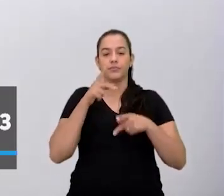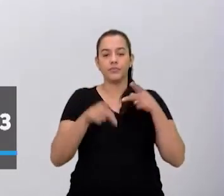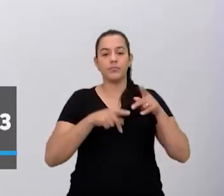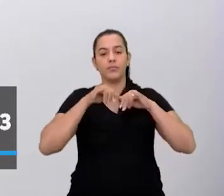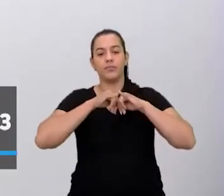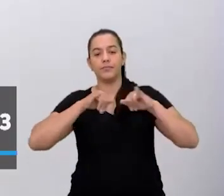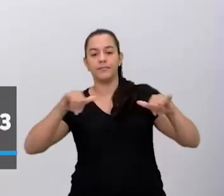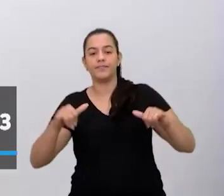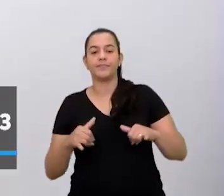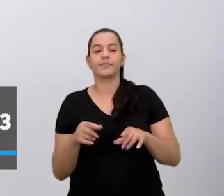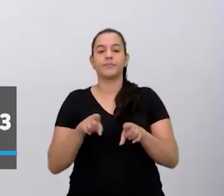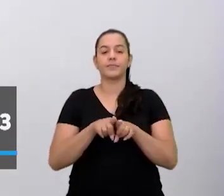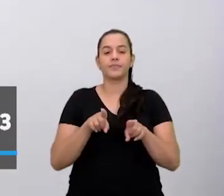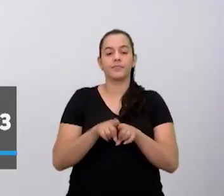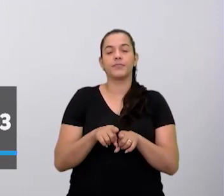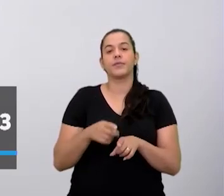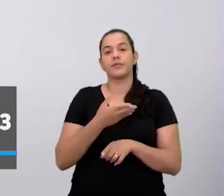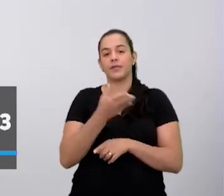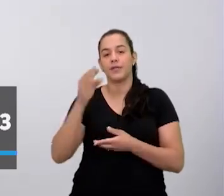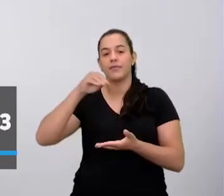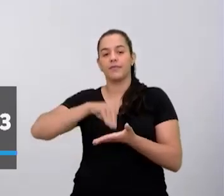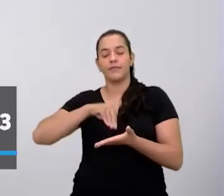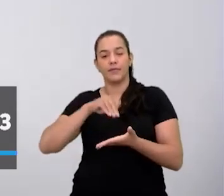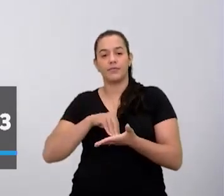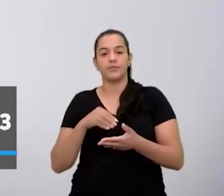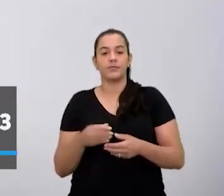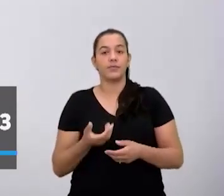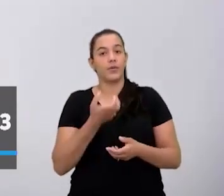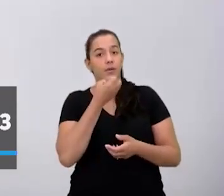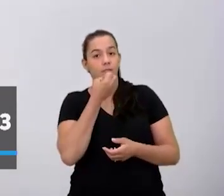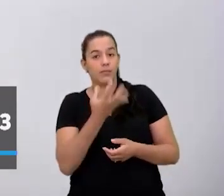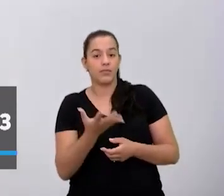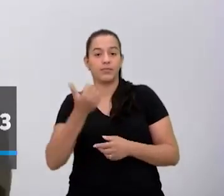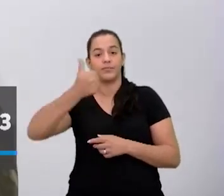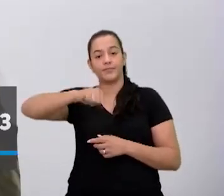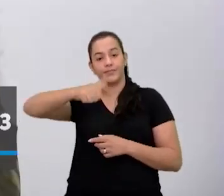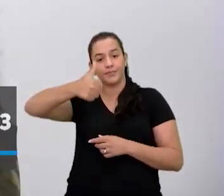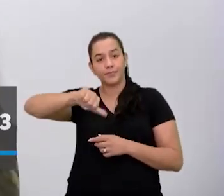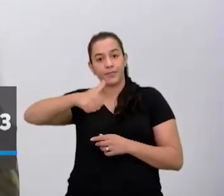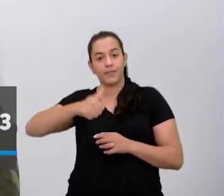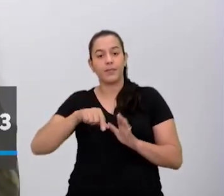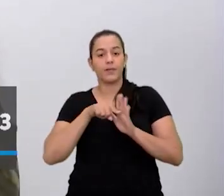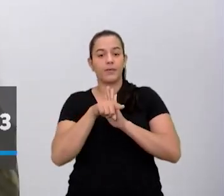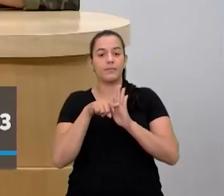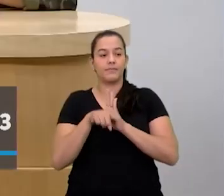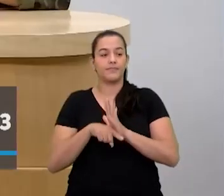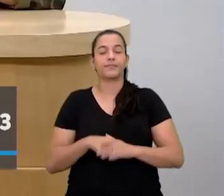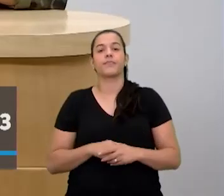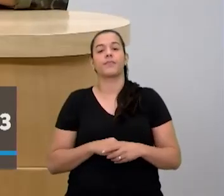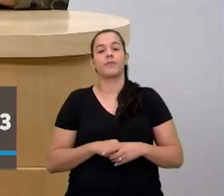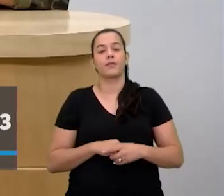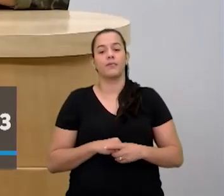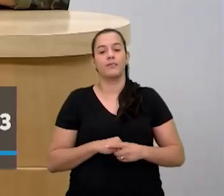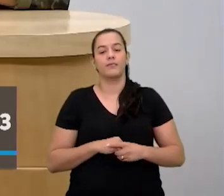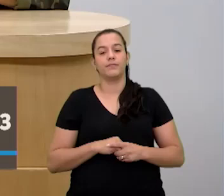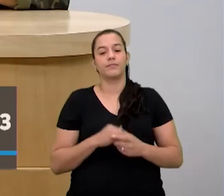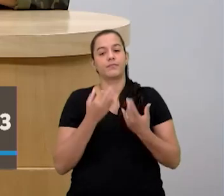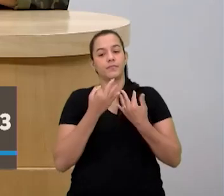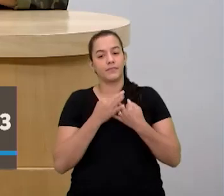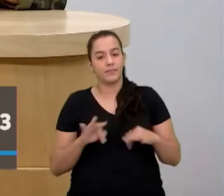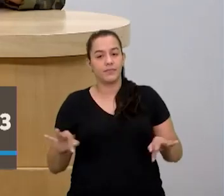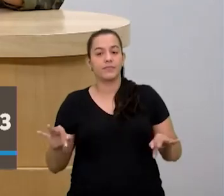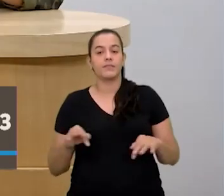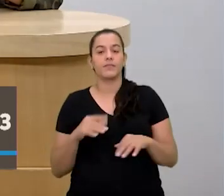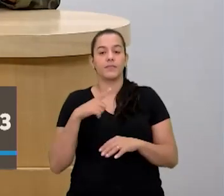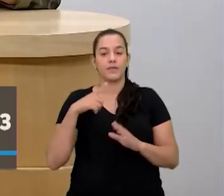deixado a desejar nesse quesito. Então, é bom você analisar. Eu tenho feito exercício, Mauro. E tá doendo, gente, tá doendo.